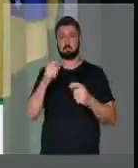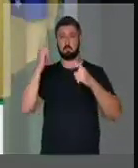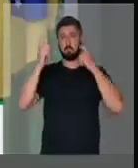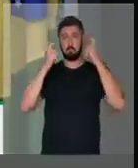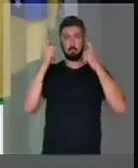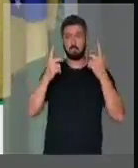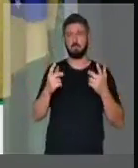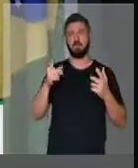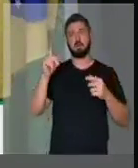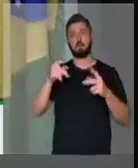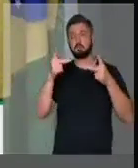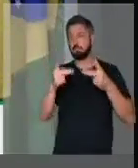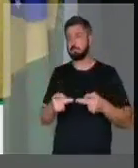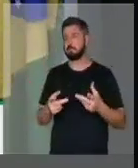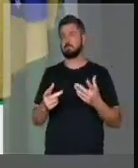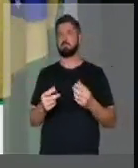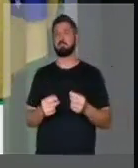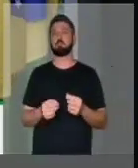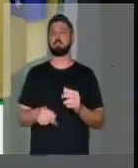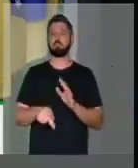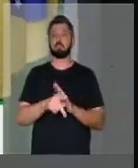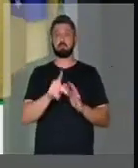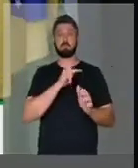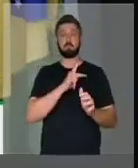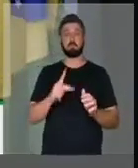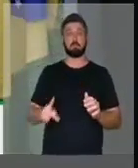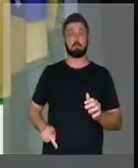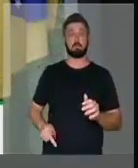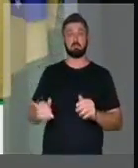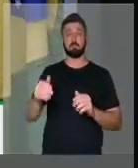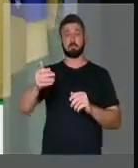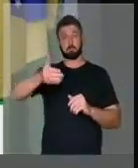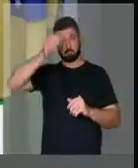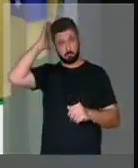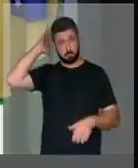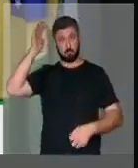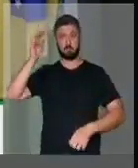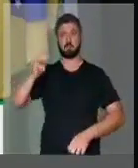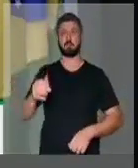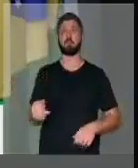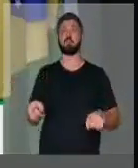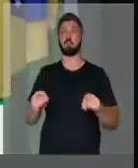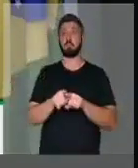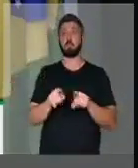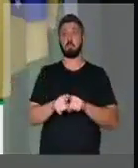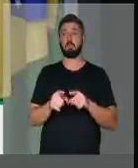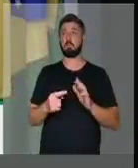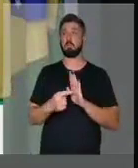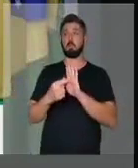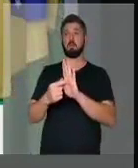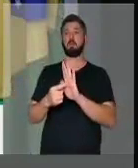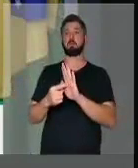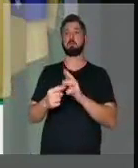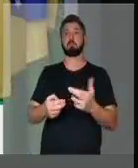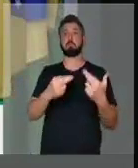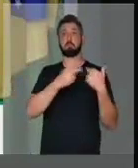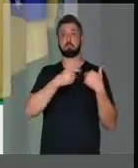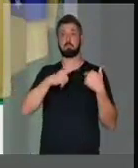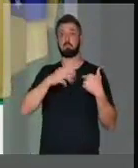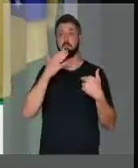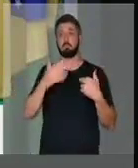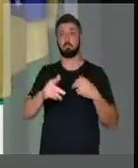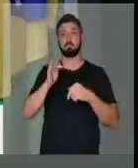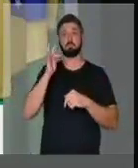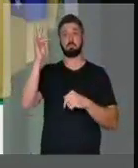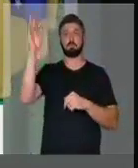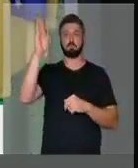preocupação é um projeto do presidente Michel Temer, que dá dimensão também a ele, da sua responsabilidade para o futuro